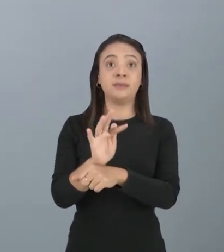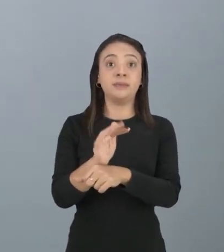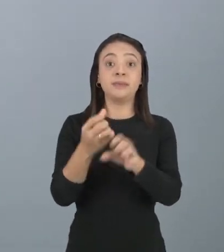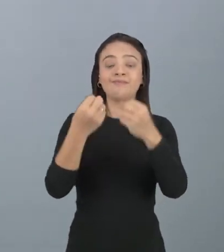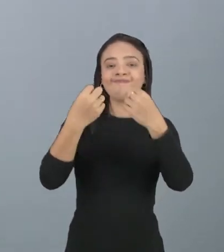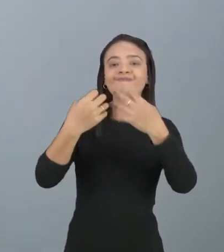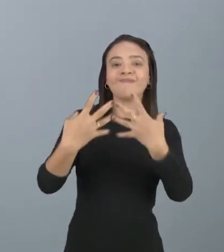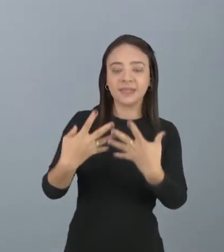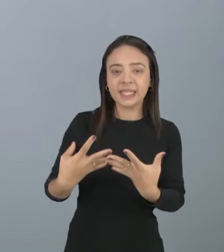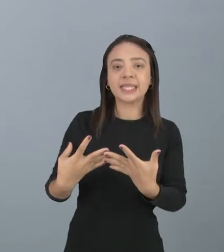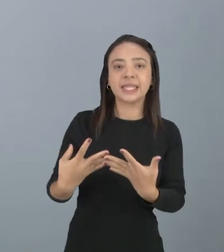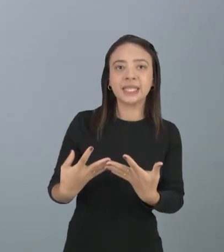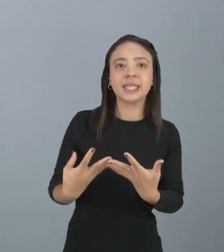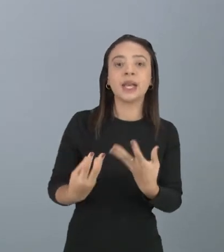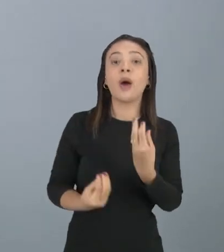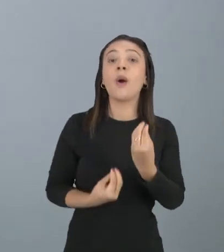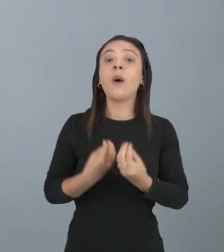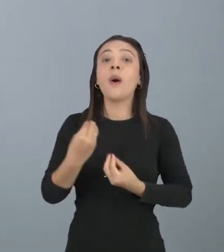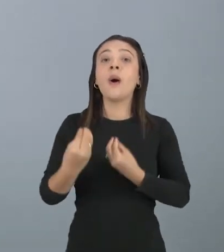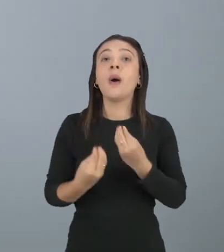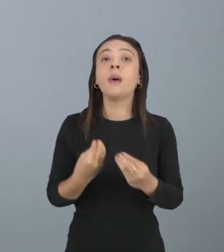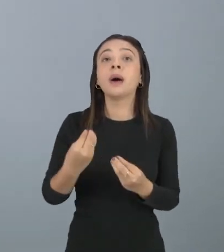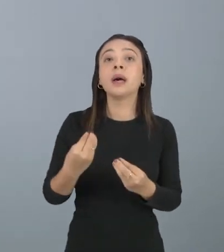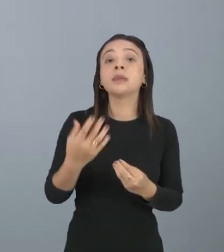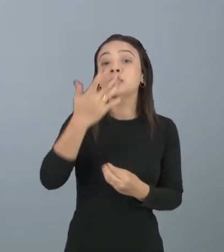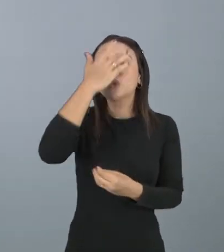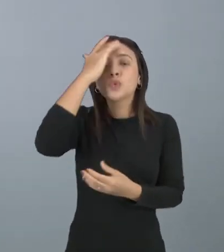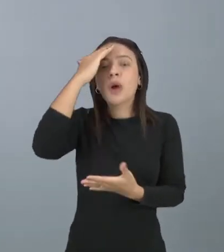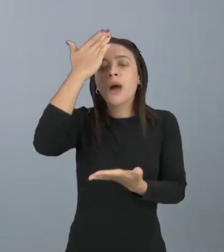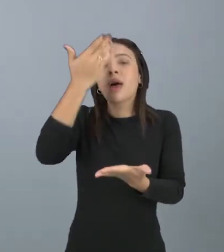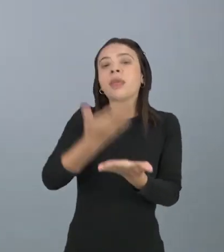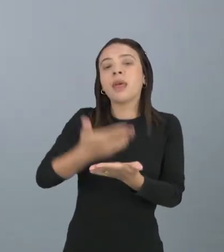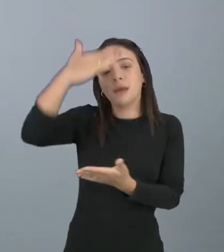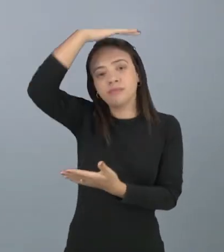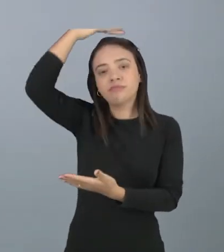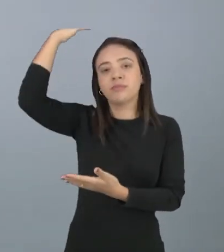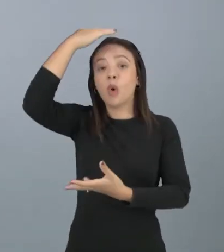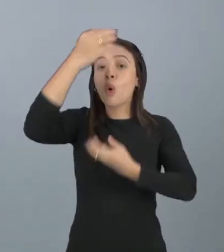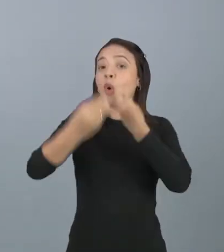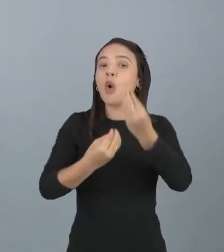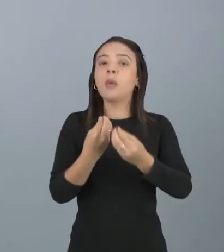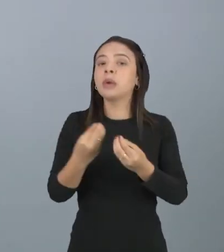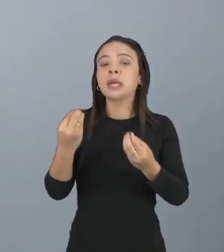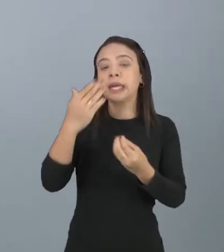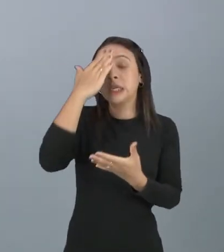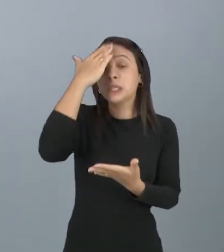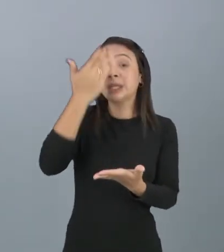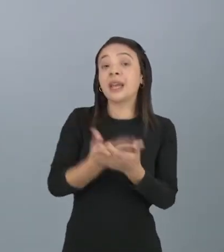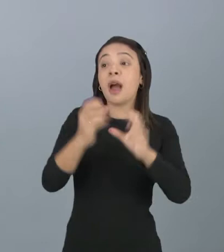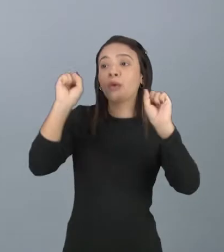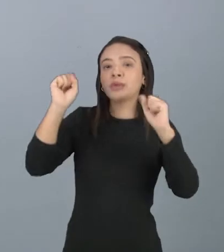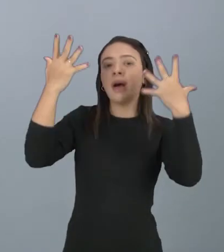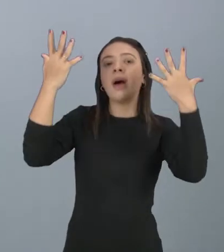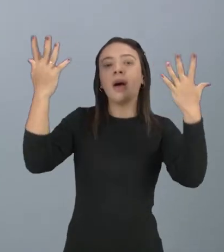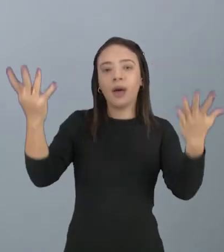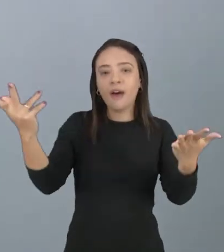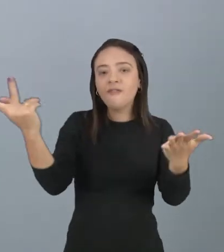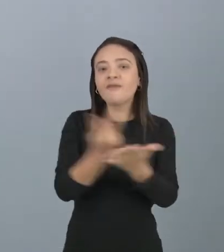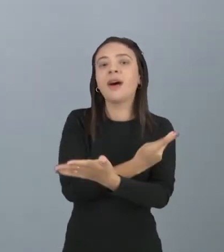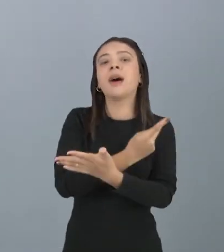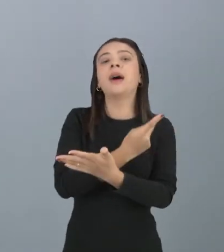retratar bem no que essas pessoas acreditam, né? Como elas acreditam que acontece toda essa questão da festa, como